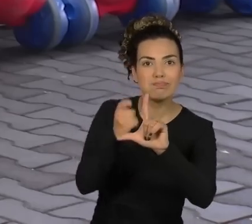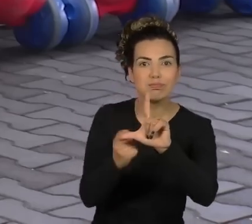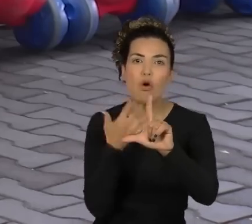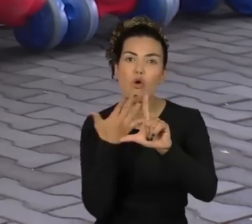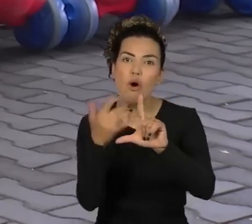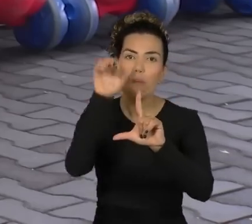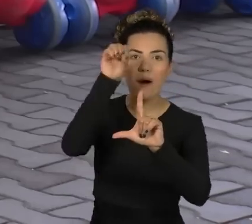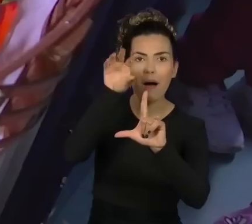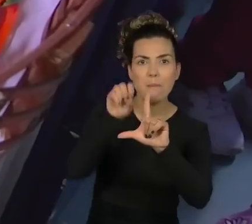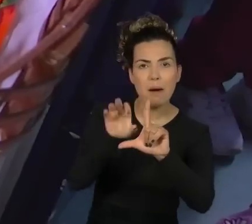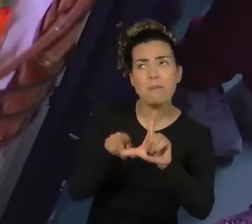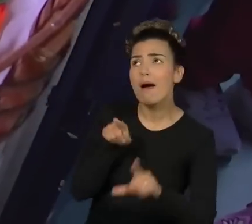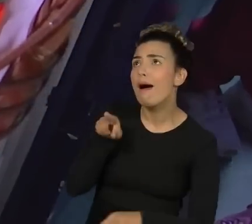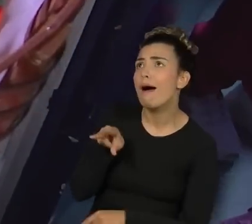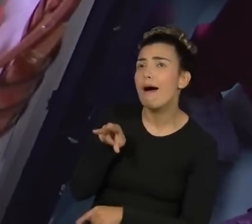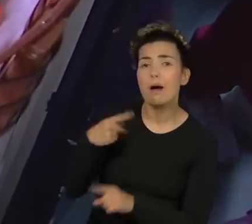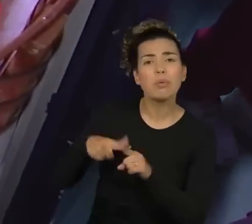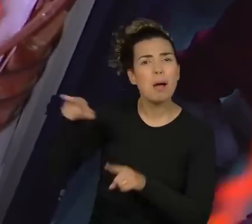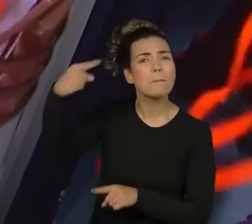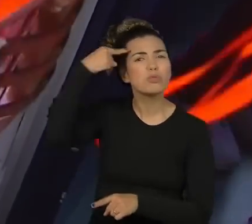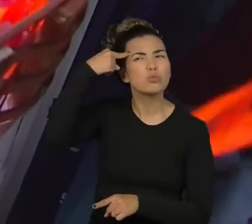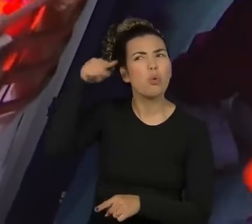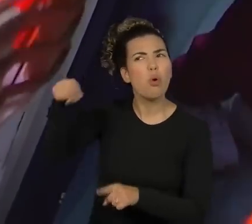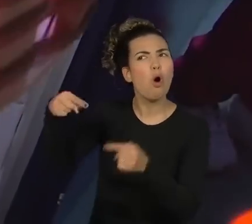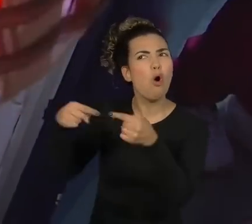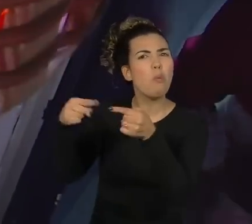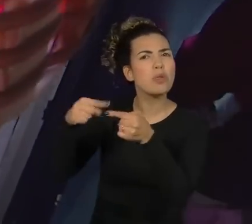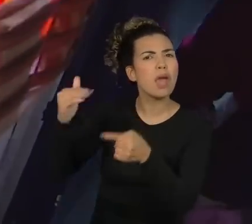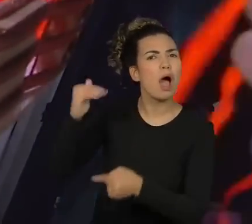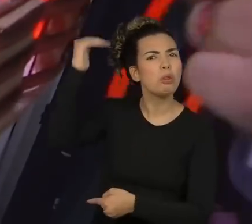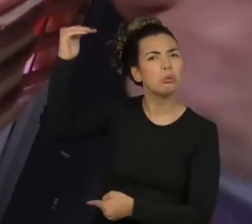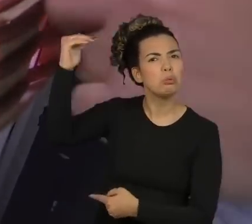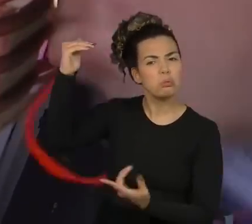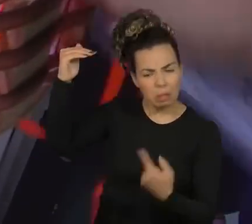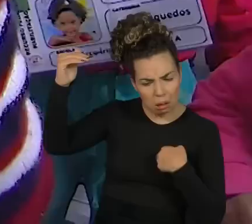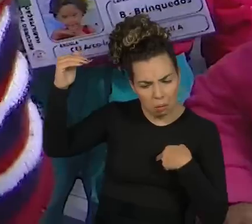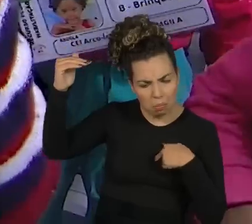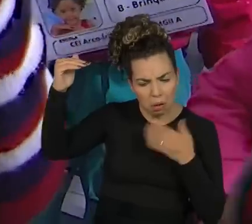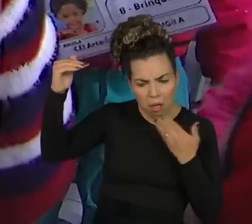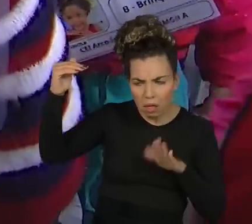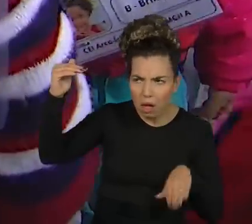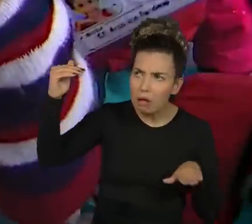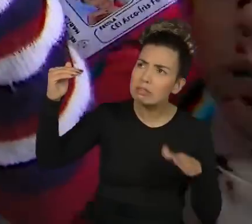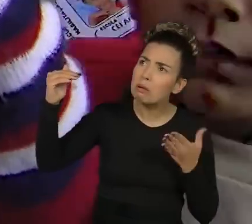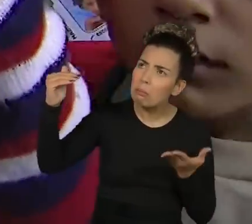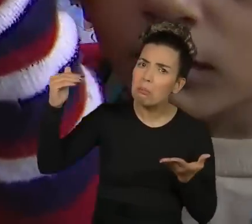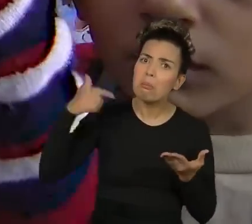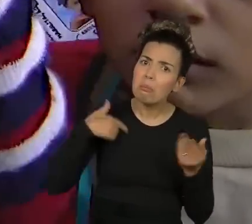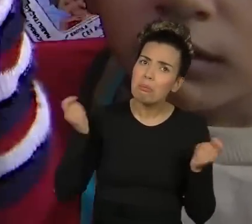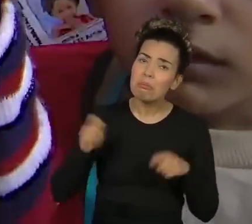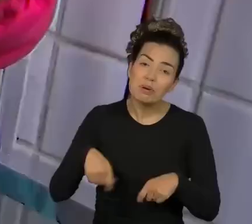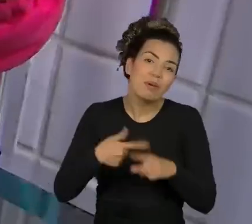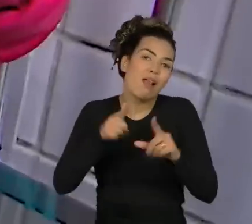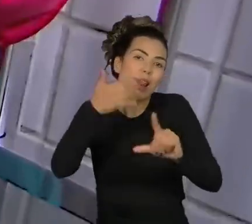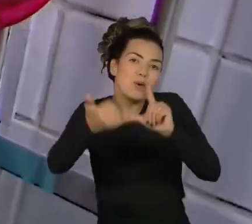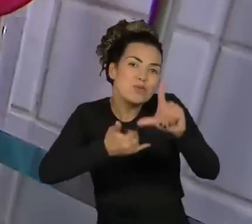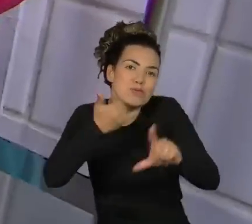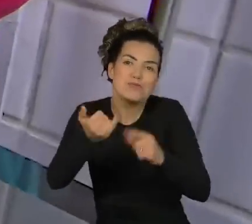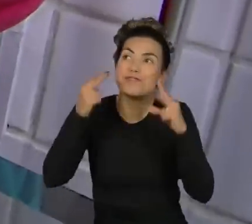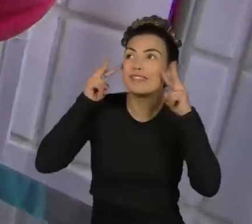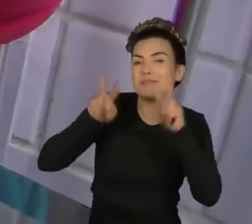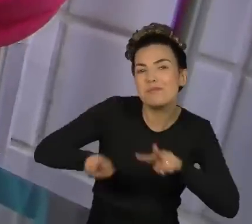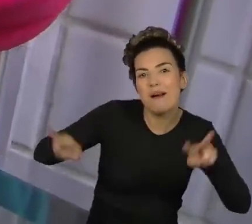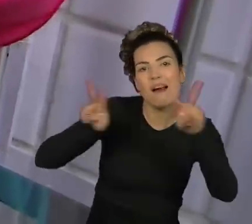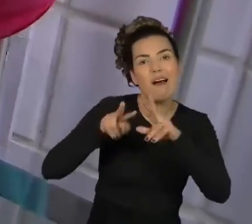dos adultos. Então, para eles foi muito interessante poder trabalhar isso ali com a nossa forma lúdica, com a nossa